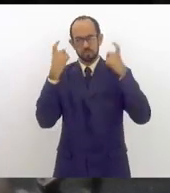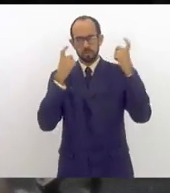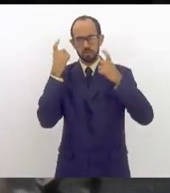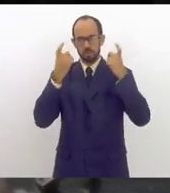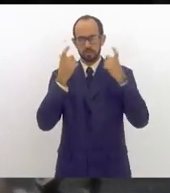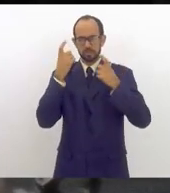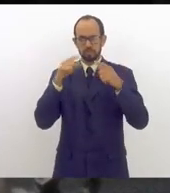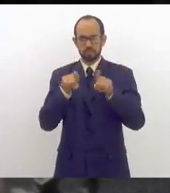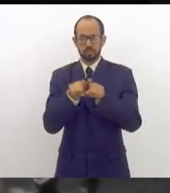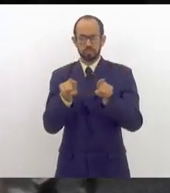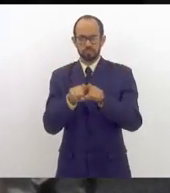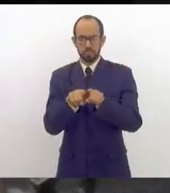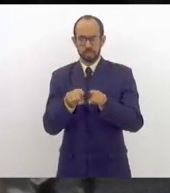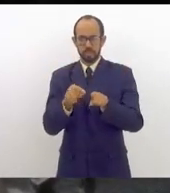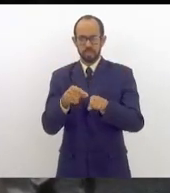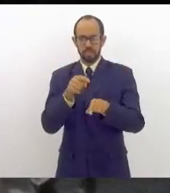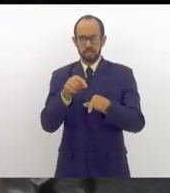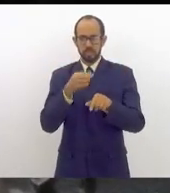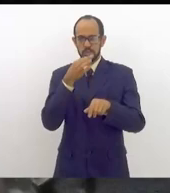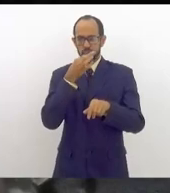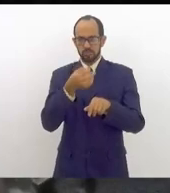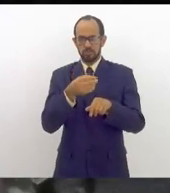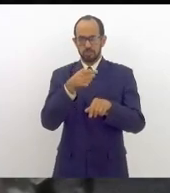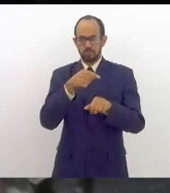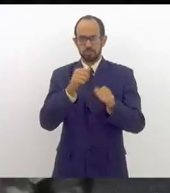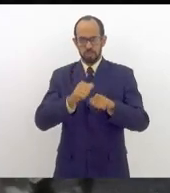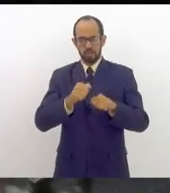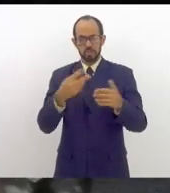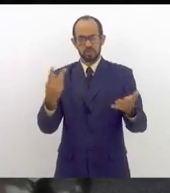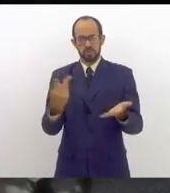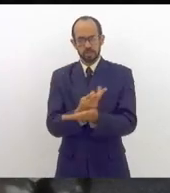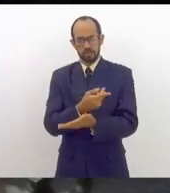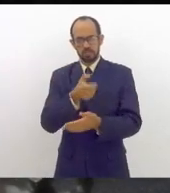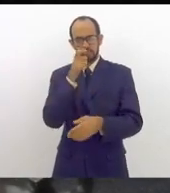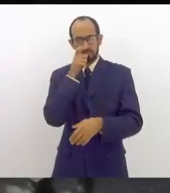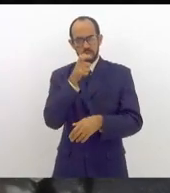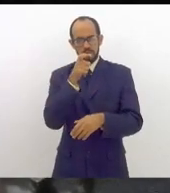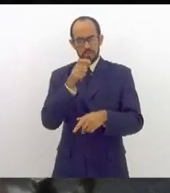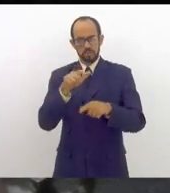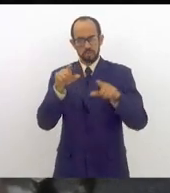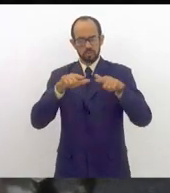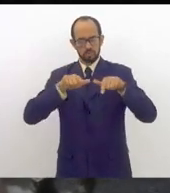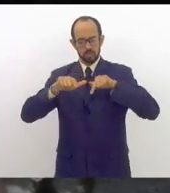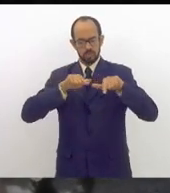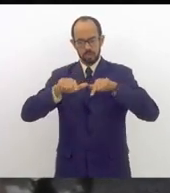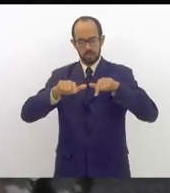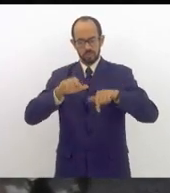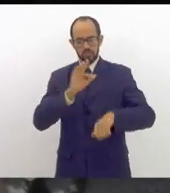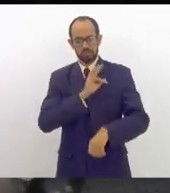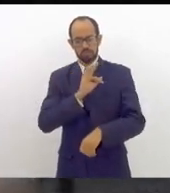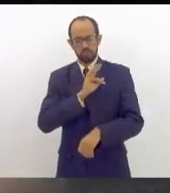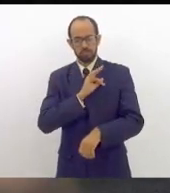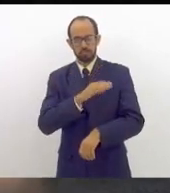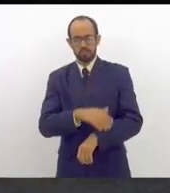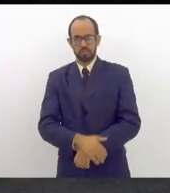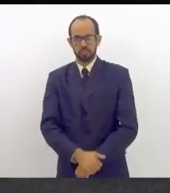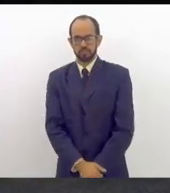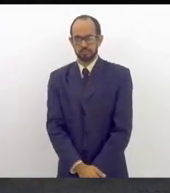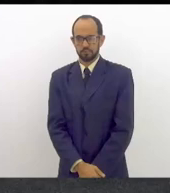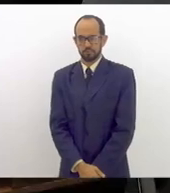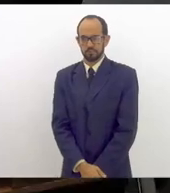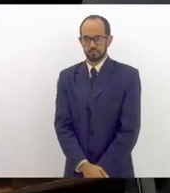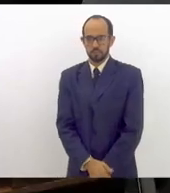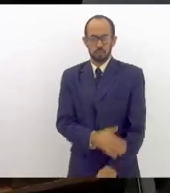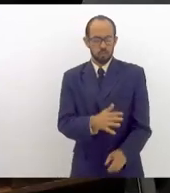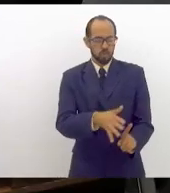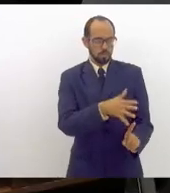que essa indicação possa expressar o interesse dos trabalhadores da Polícia Militar. Com a